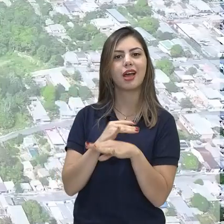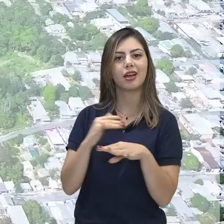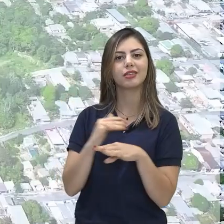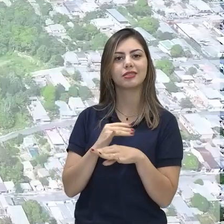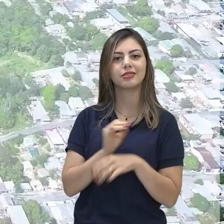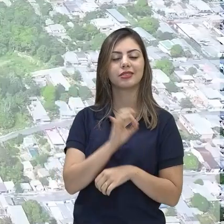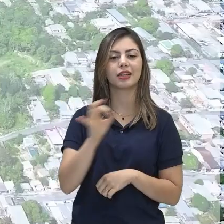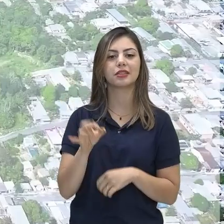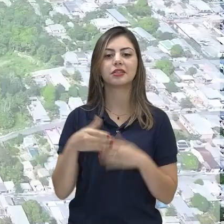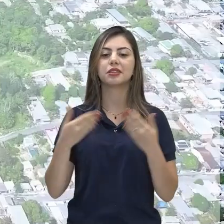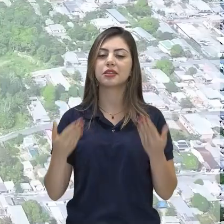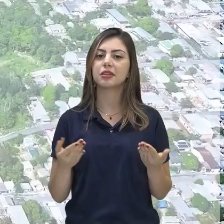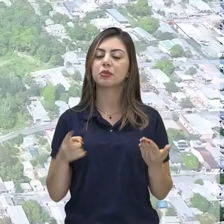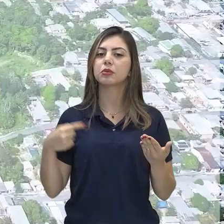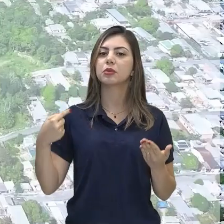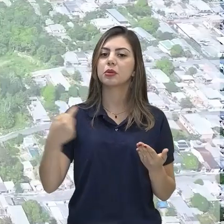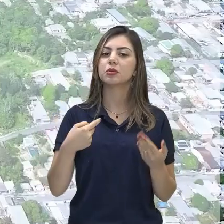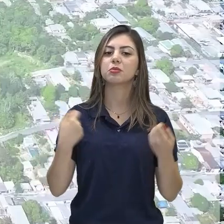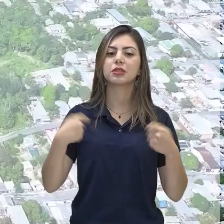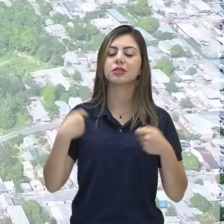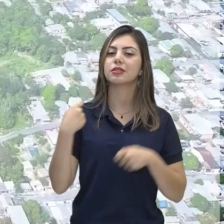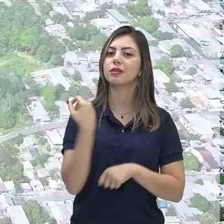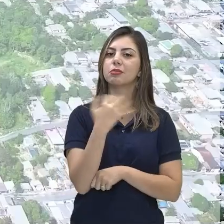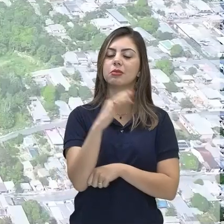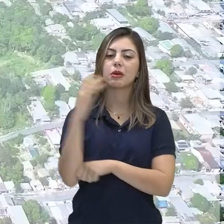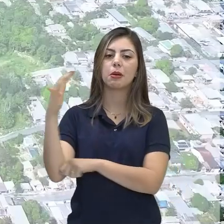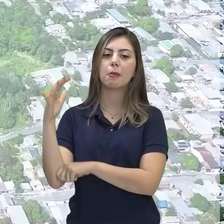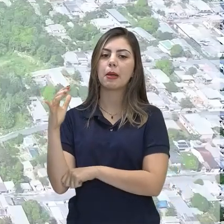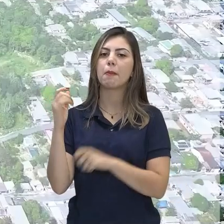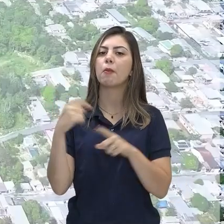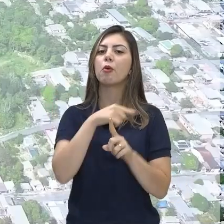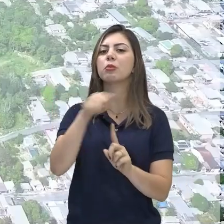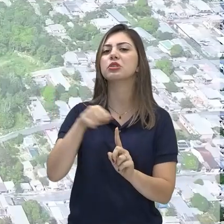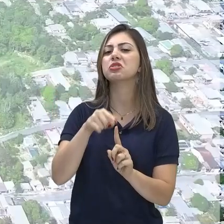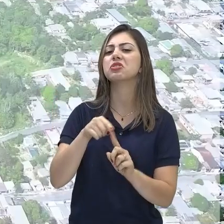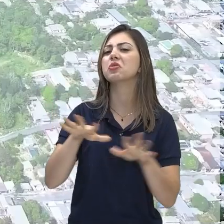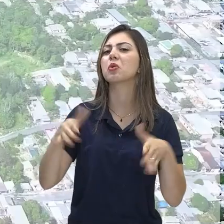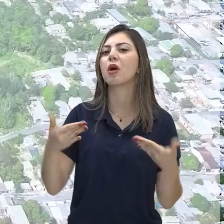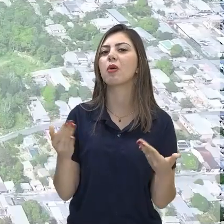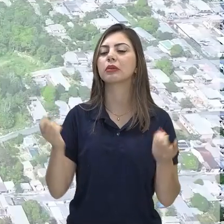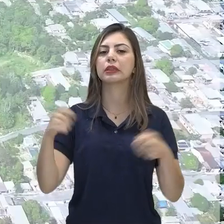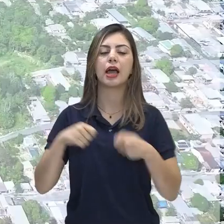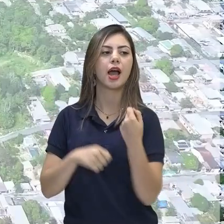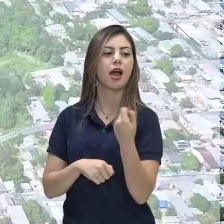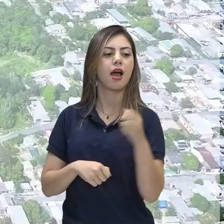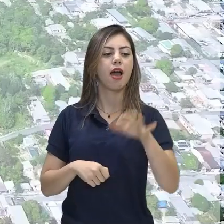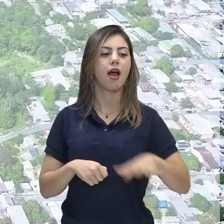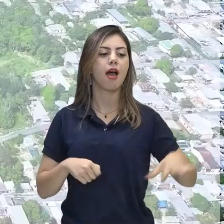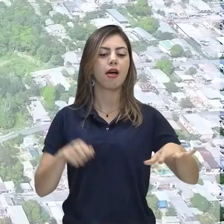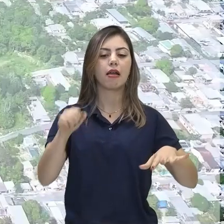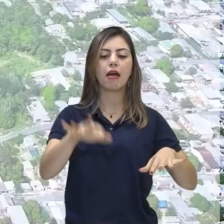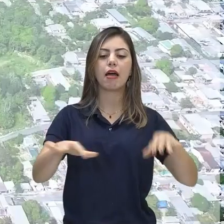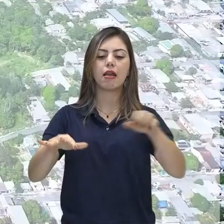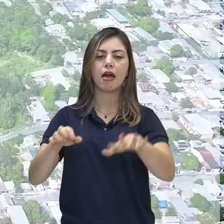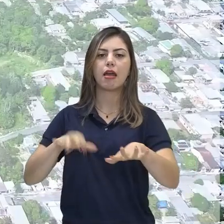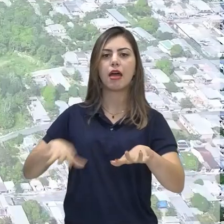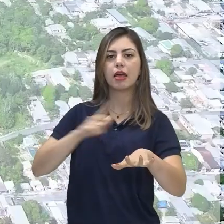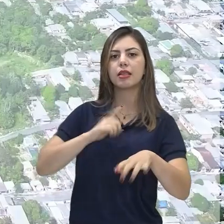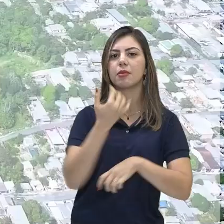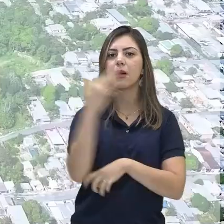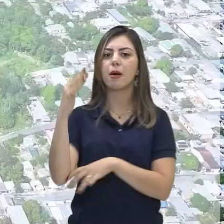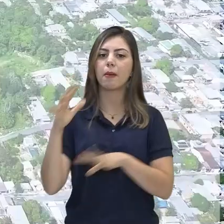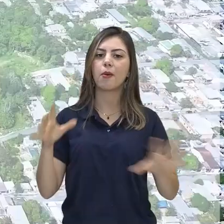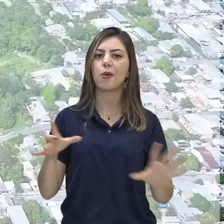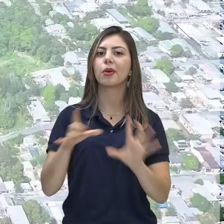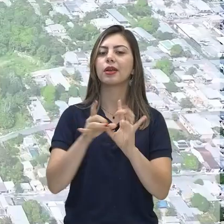observar. Por isso que a necessidade desse corredor, conectar esses fragmentos a outros espaços. Vamos seguir